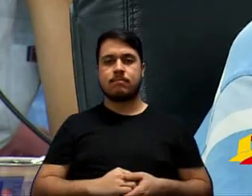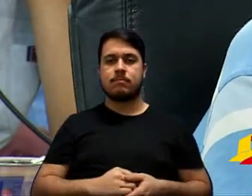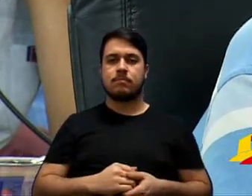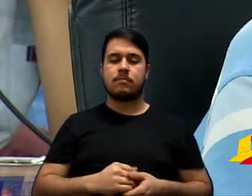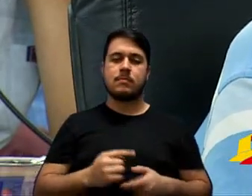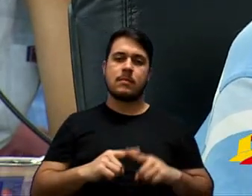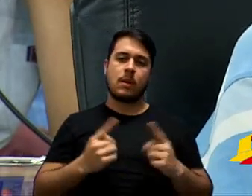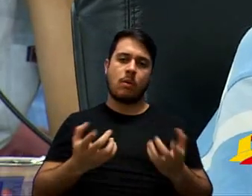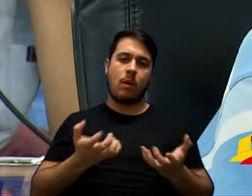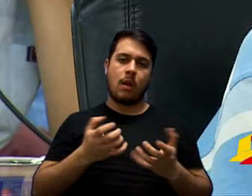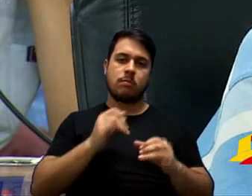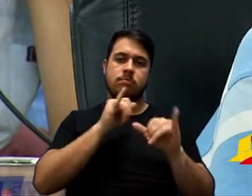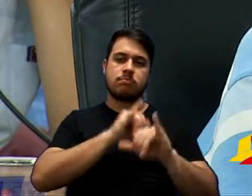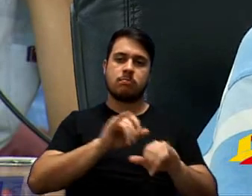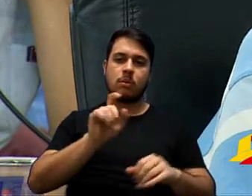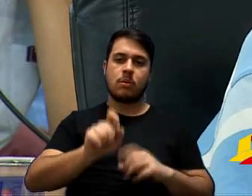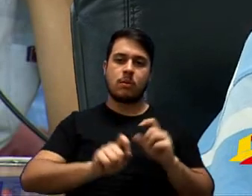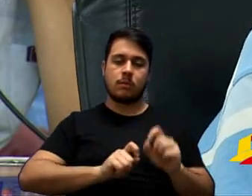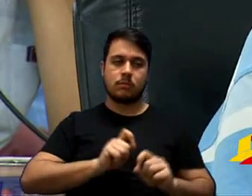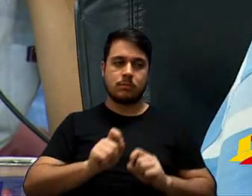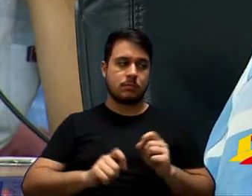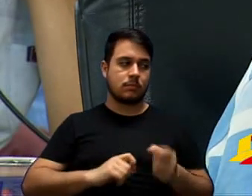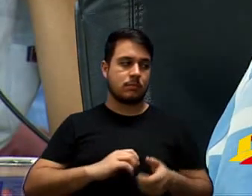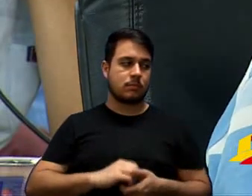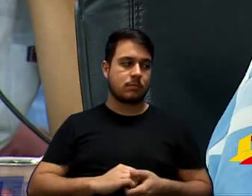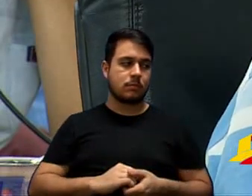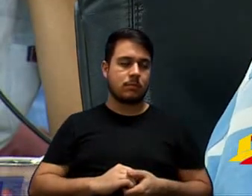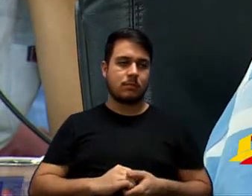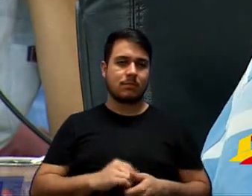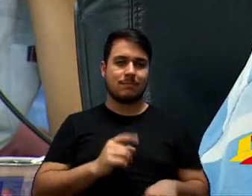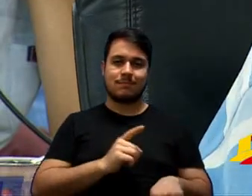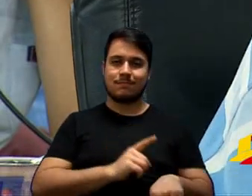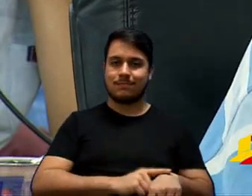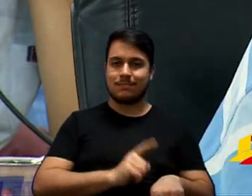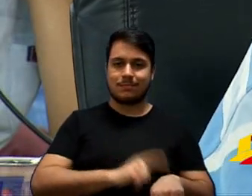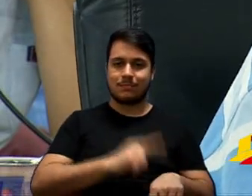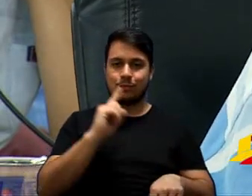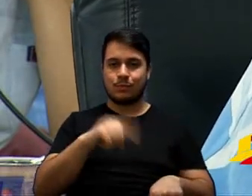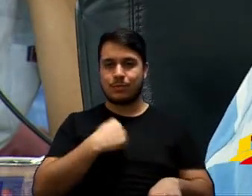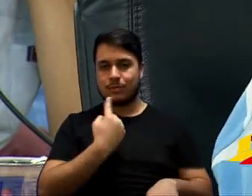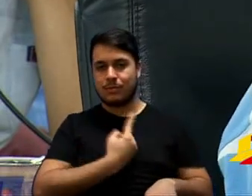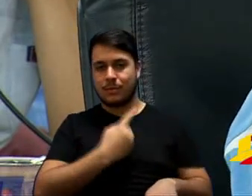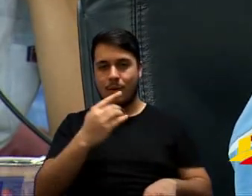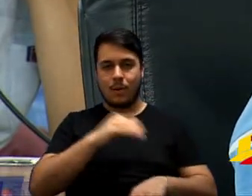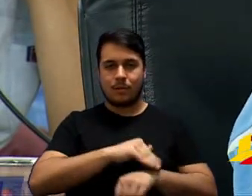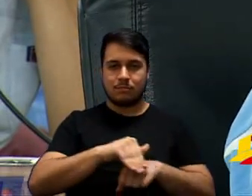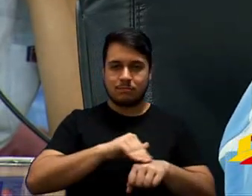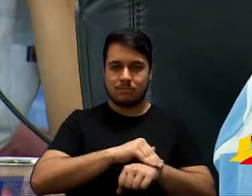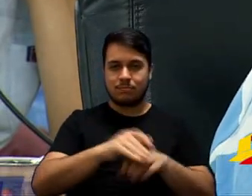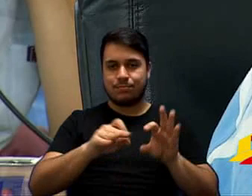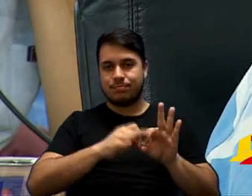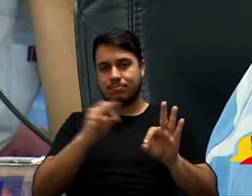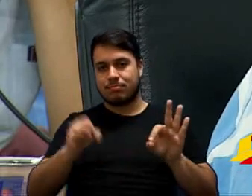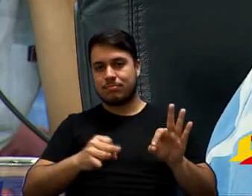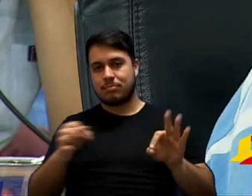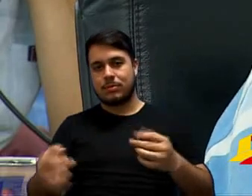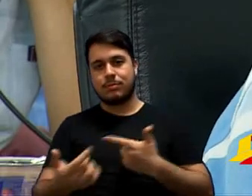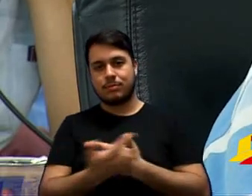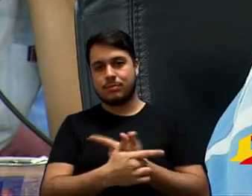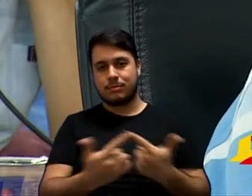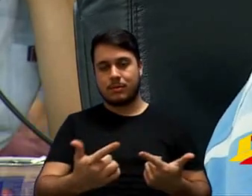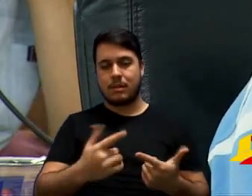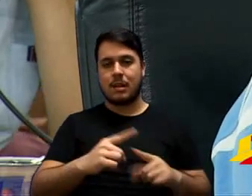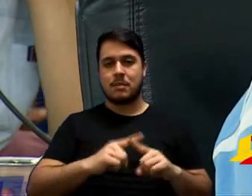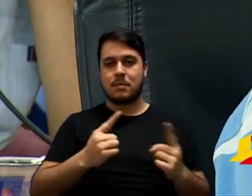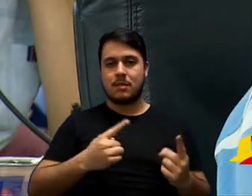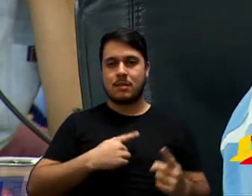eu me ofereço e não dá tempo pra gente conversar aqui hoje mas eu me ofereço e convidou doutora da ir pra nós